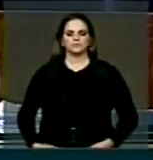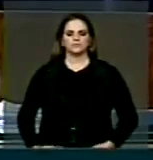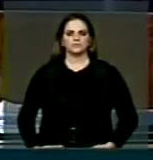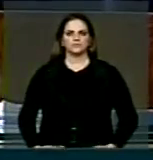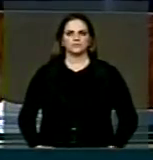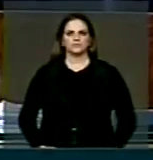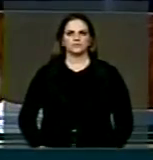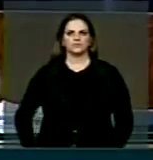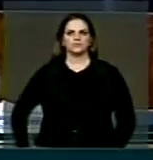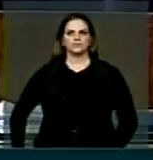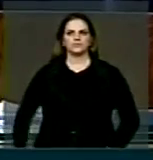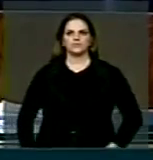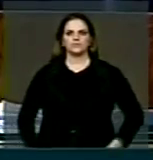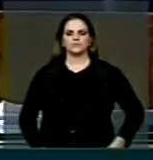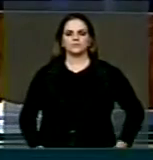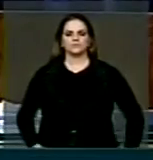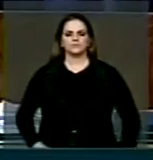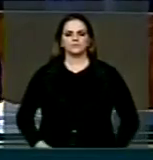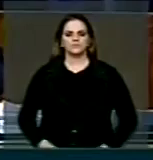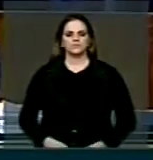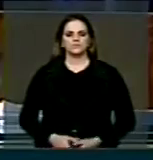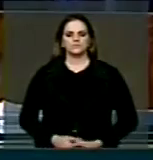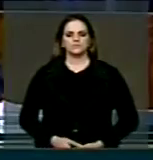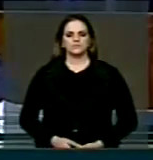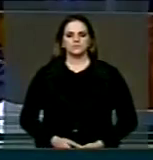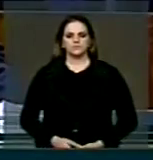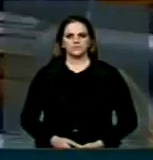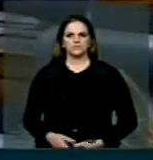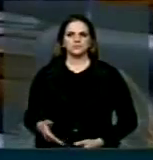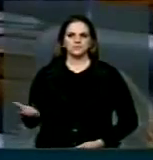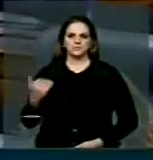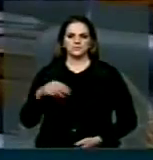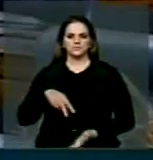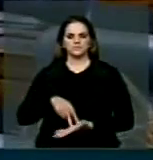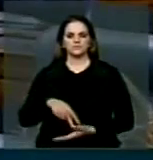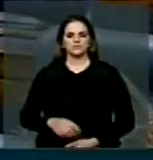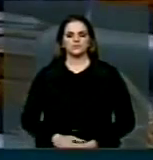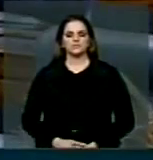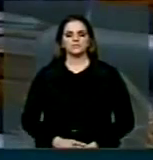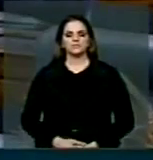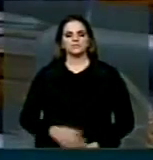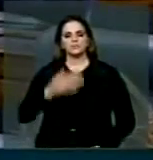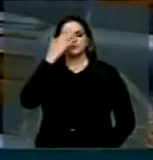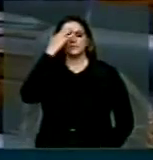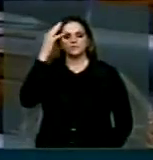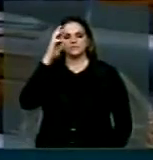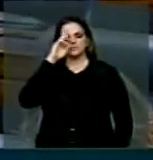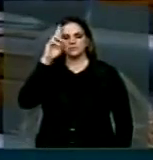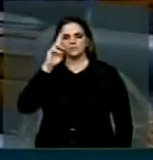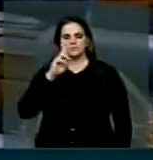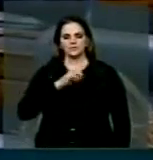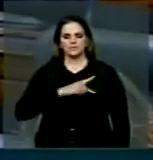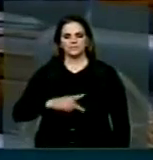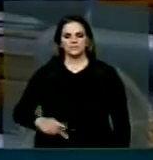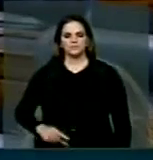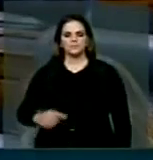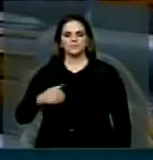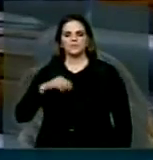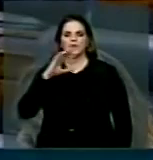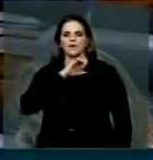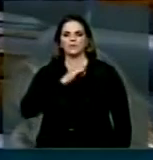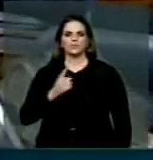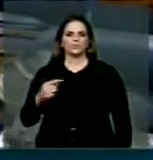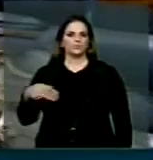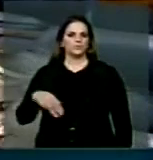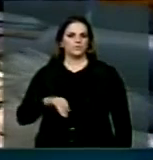Domingos Druta, solicitando que o mesmo possa dirigir a tribuna. Muito obrigado, senhor presidente. Eu sirvo desse breve minuto